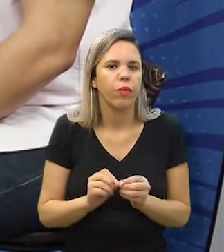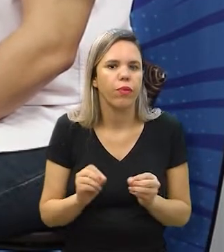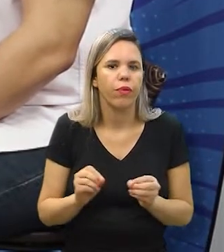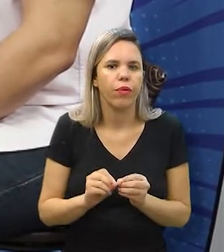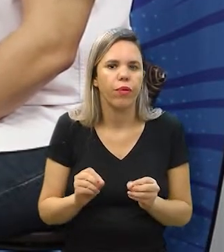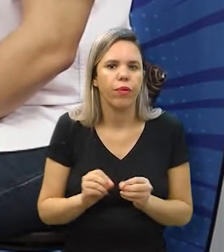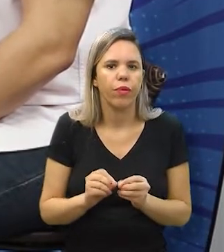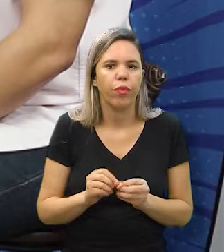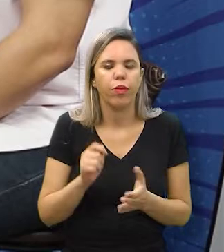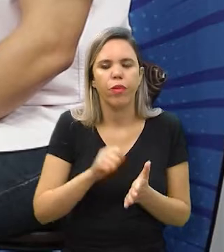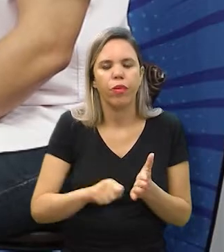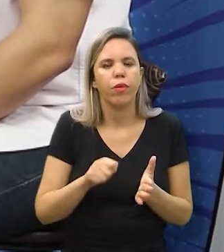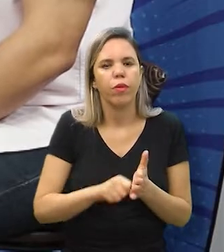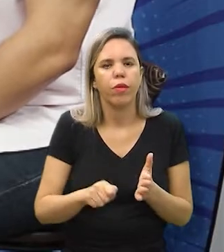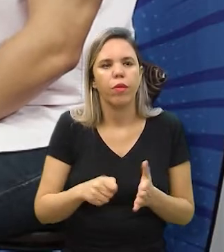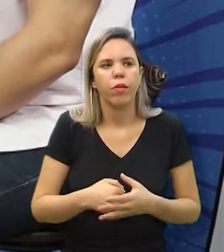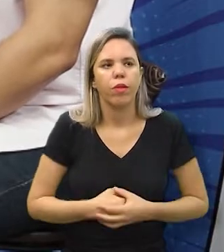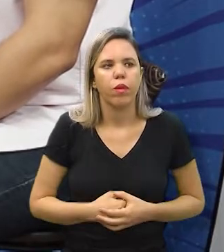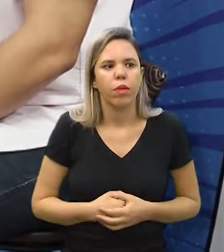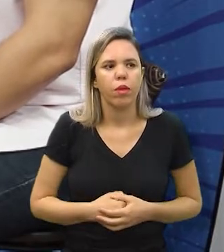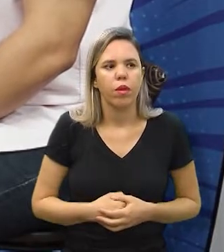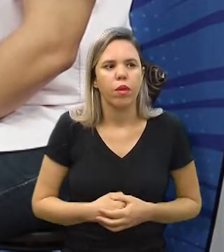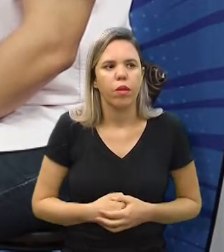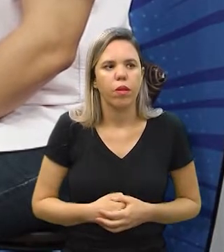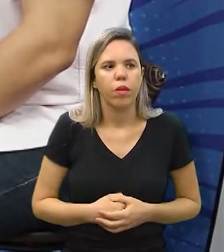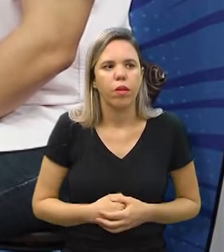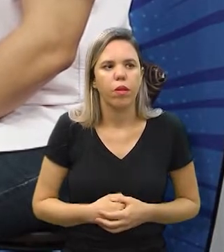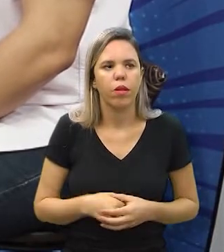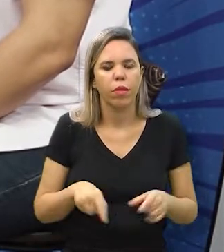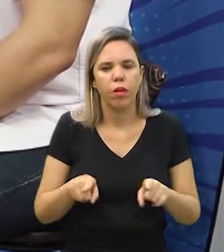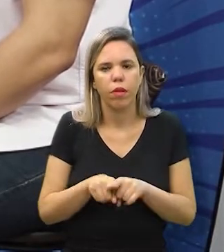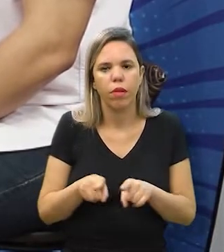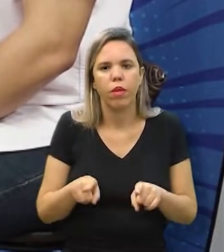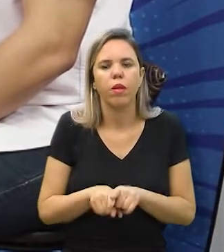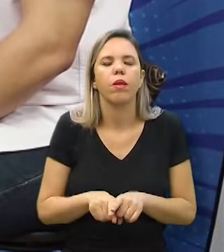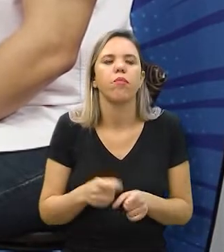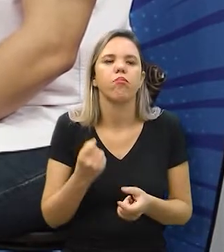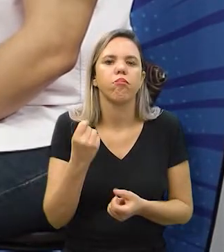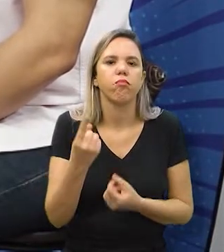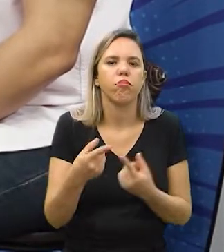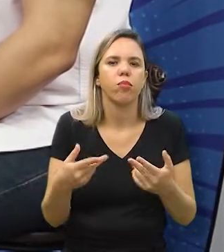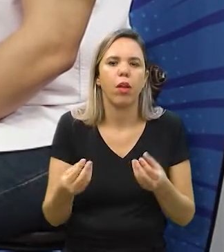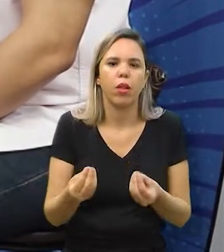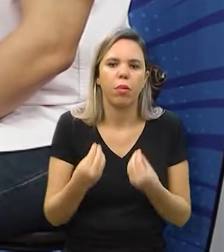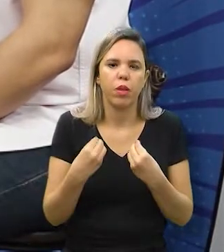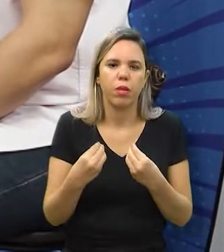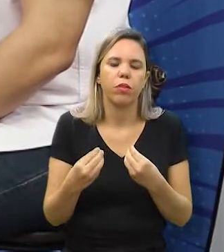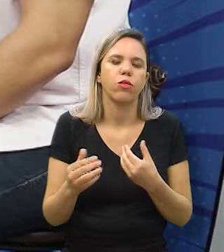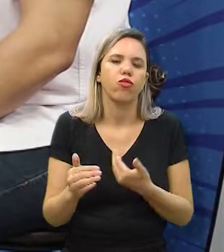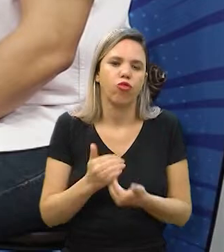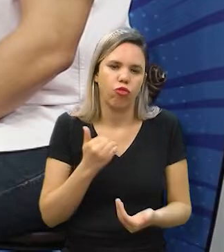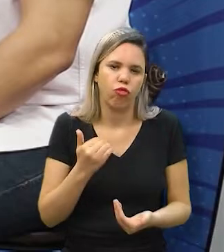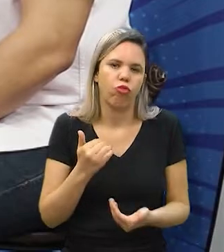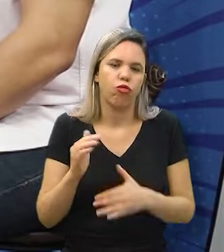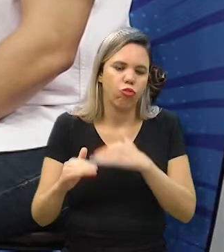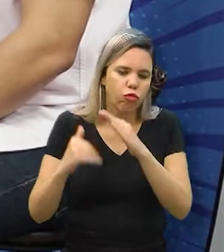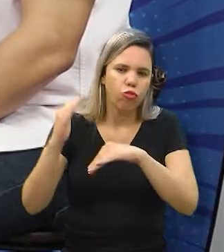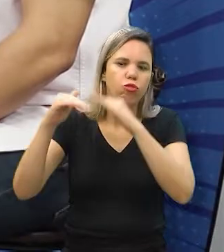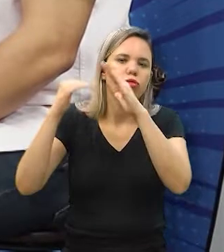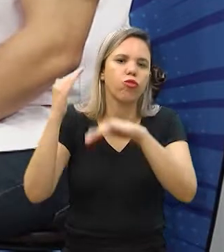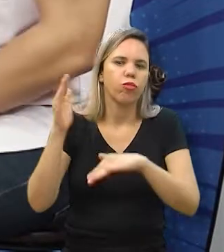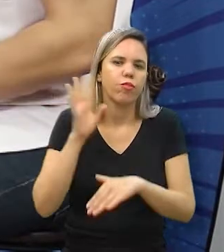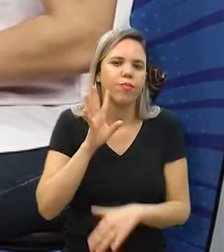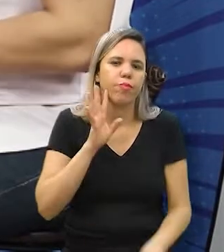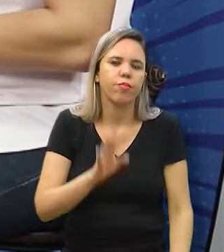todas essas reescritas, foi também bem ao acaso que me indicaram e foi um desenvolvimento